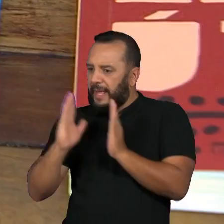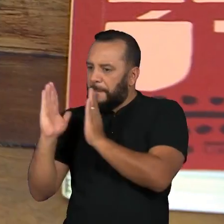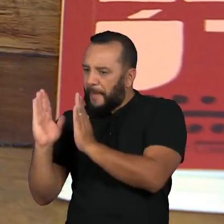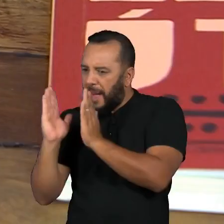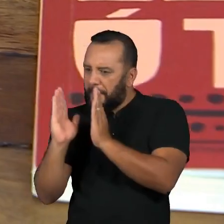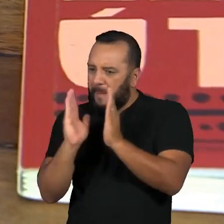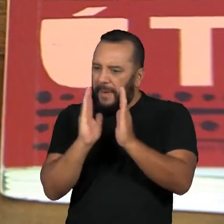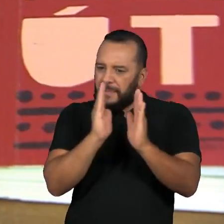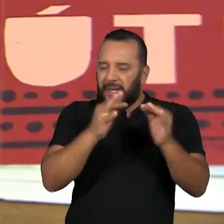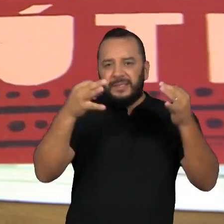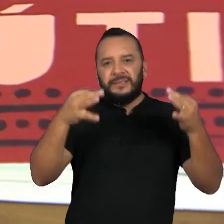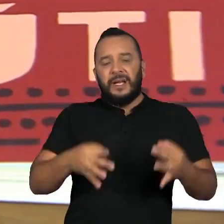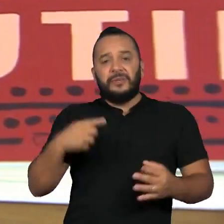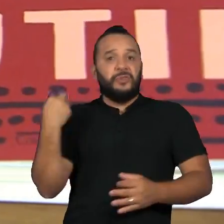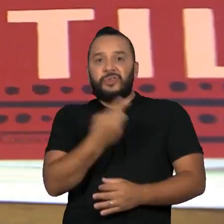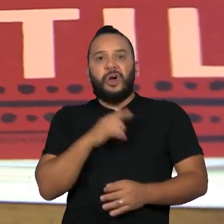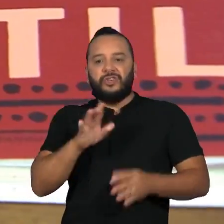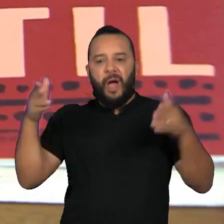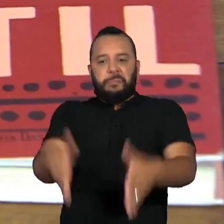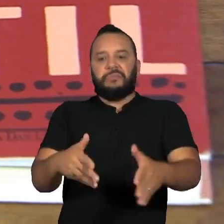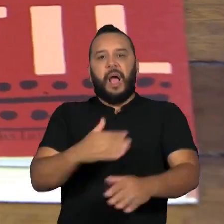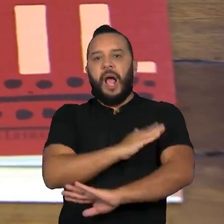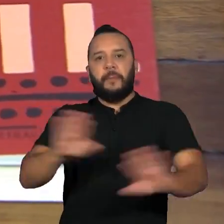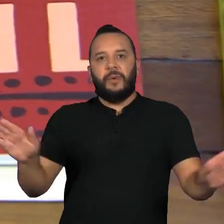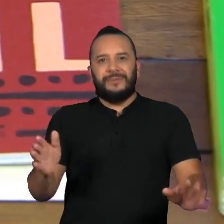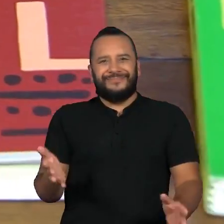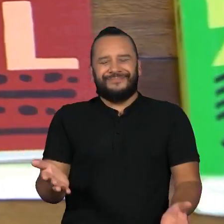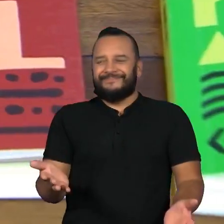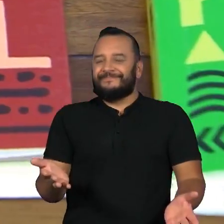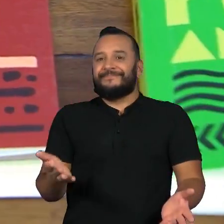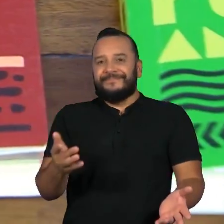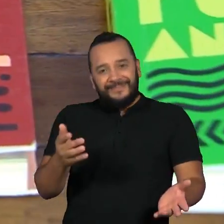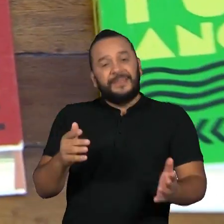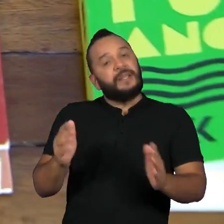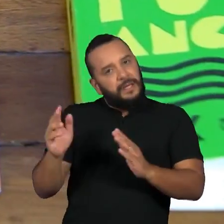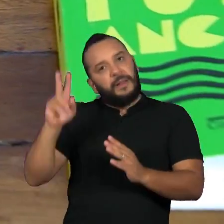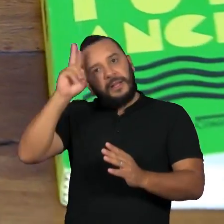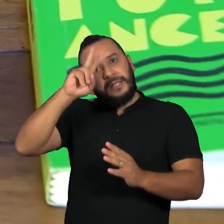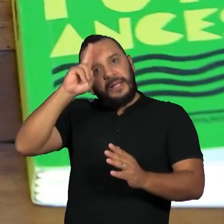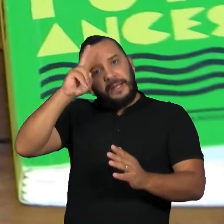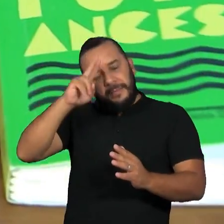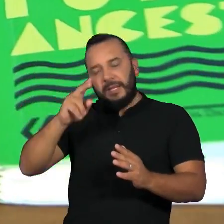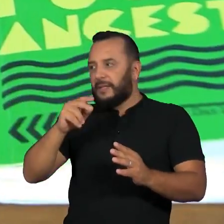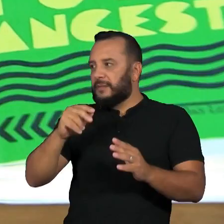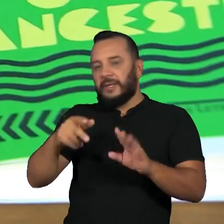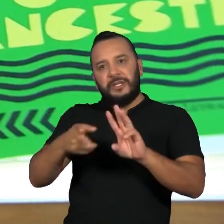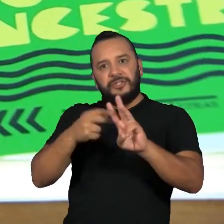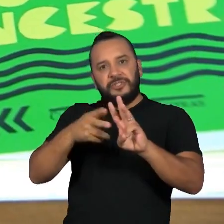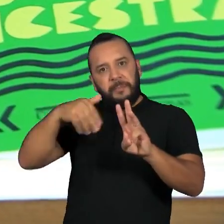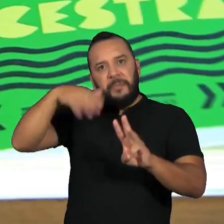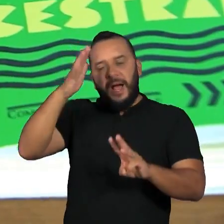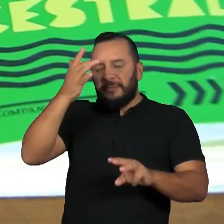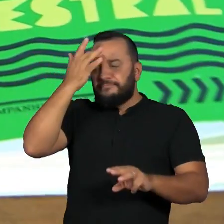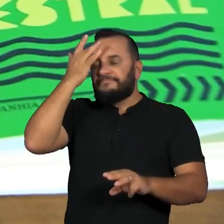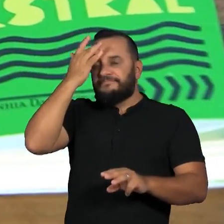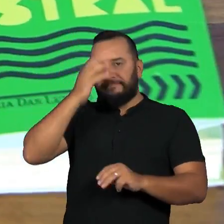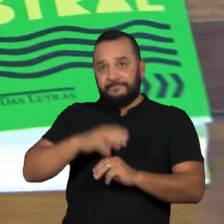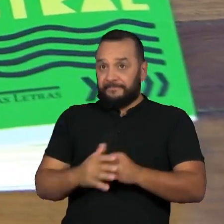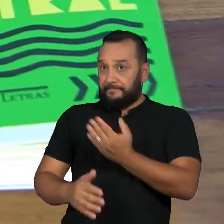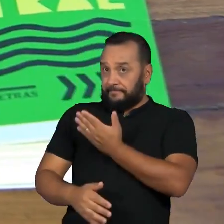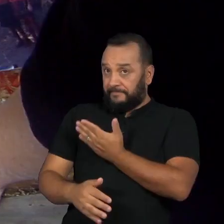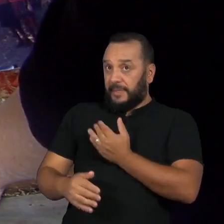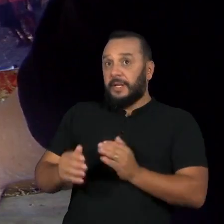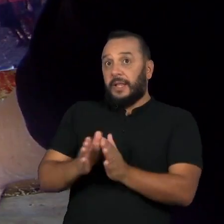marcados. Estes livros do pensador Ailton